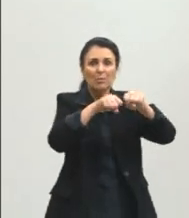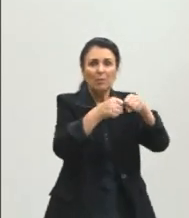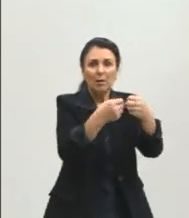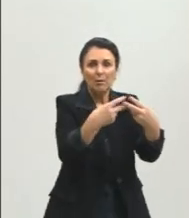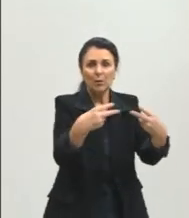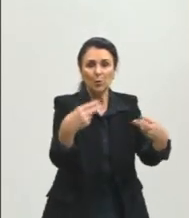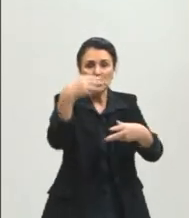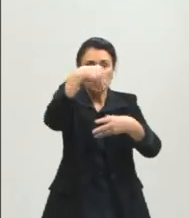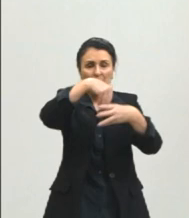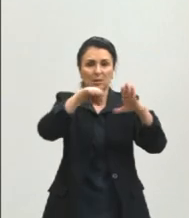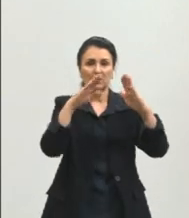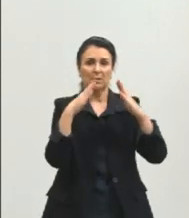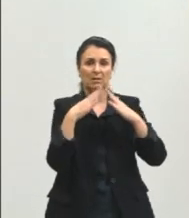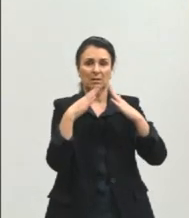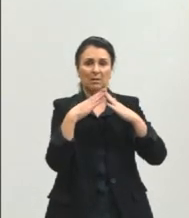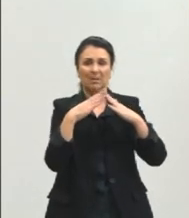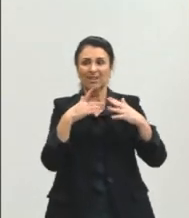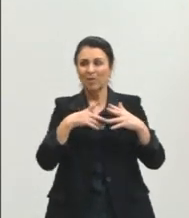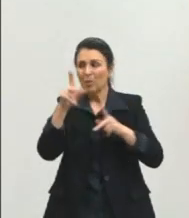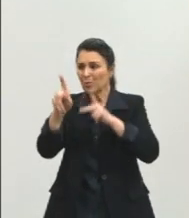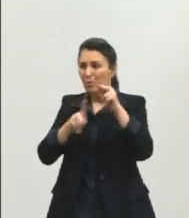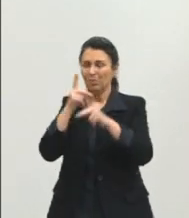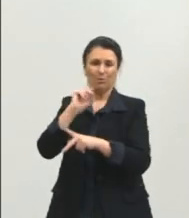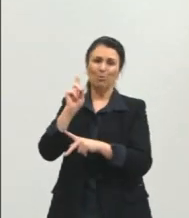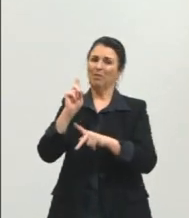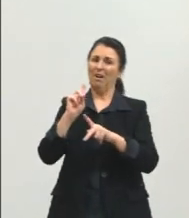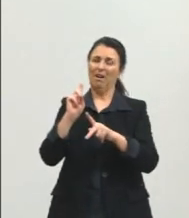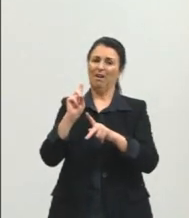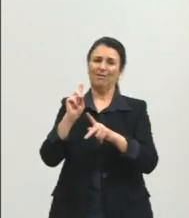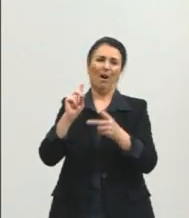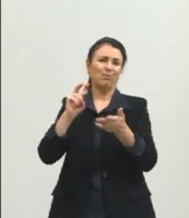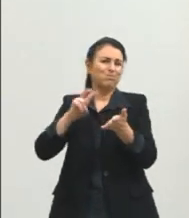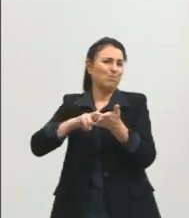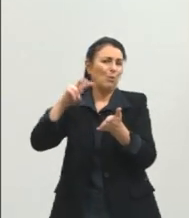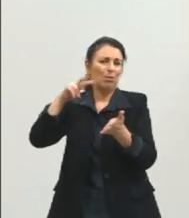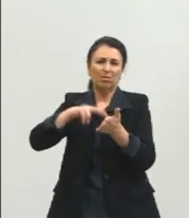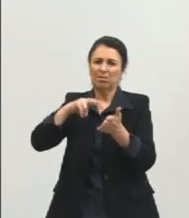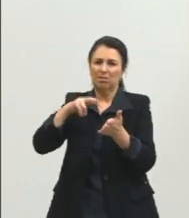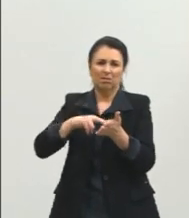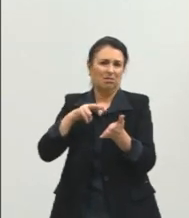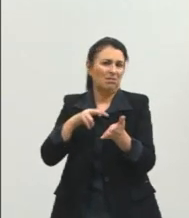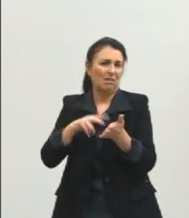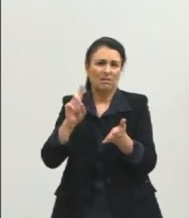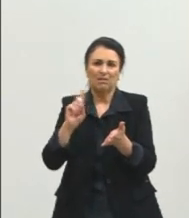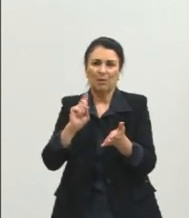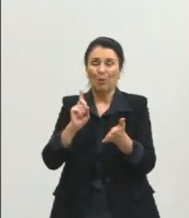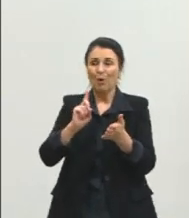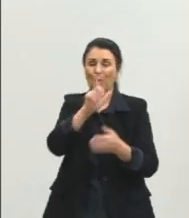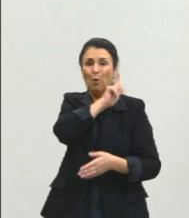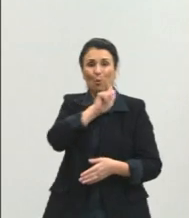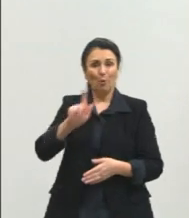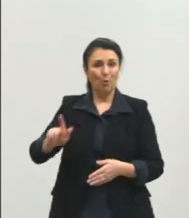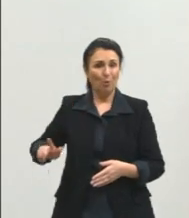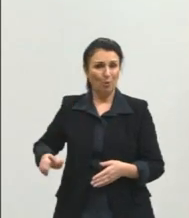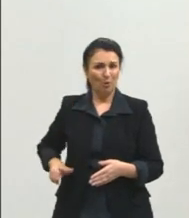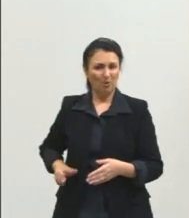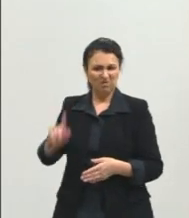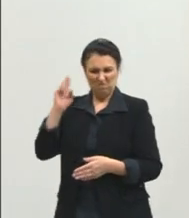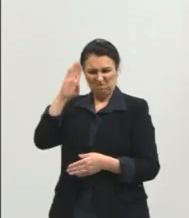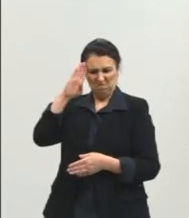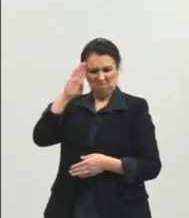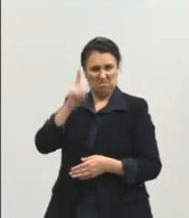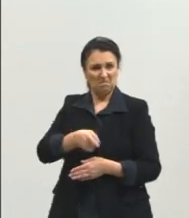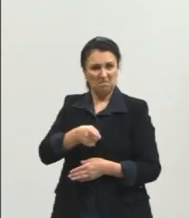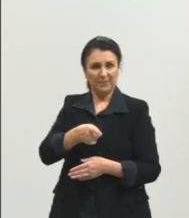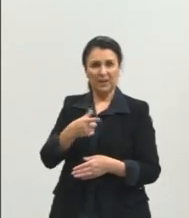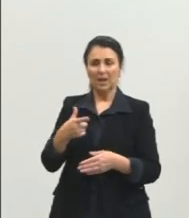Então, o descontentamento dessa população, na verdade, era com o autoritarismo do governo, com essas expulsões, com